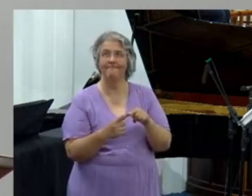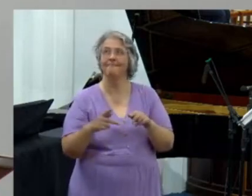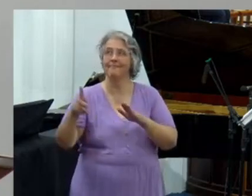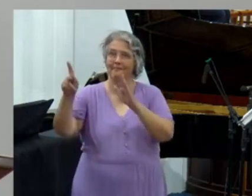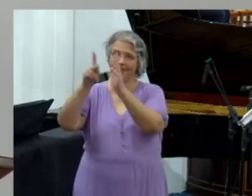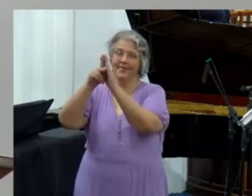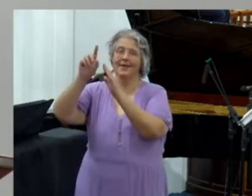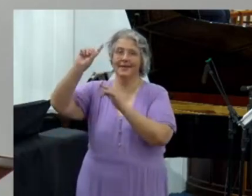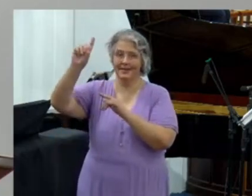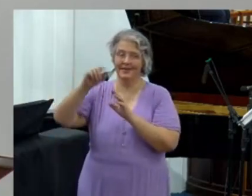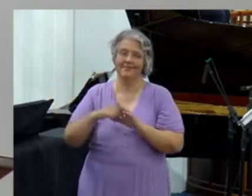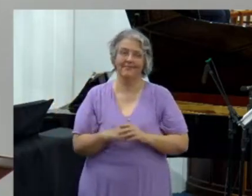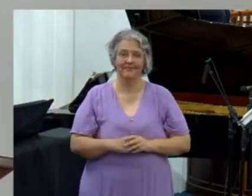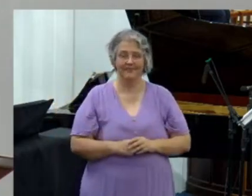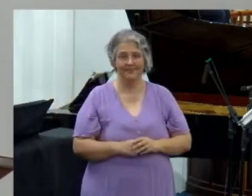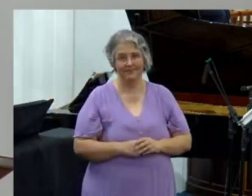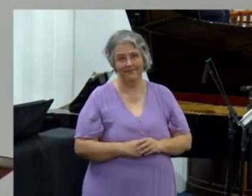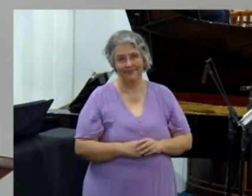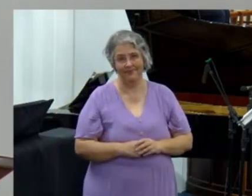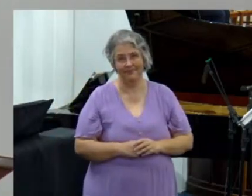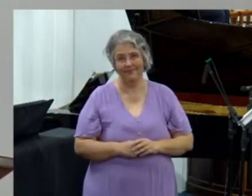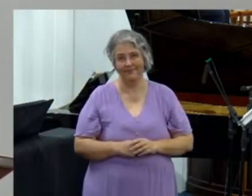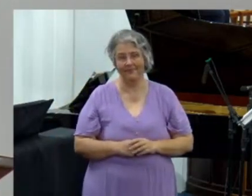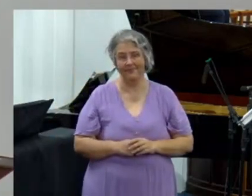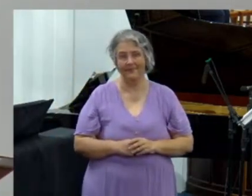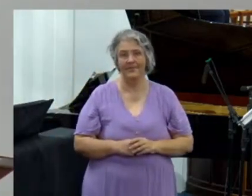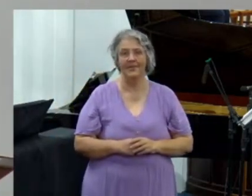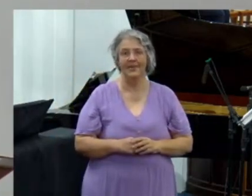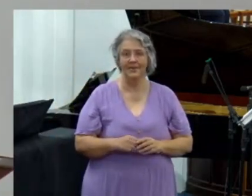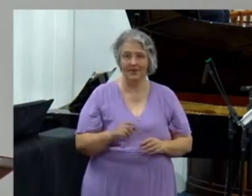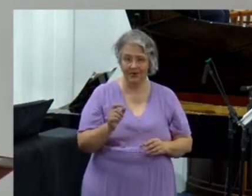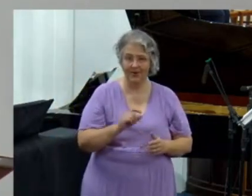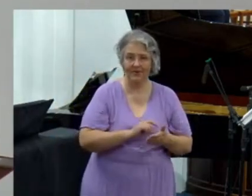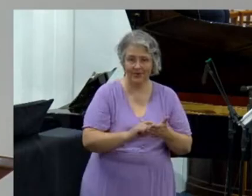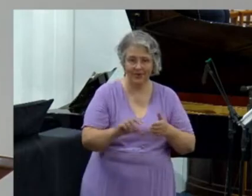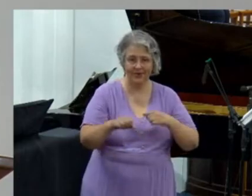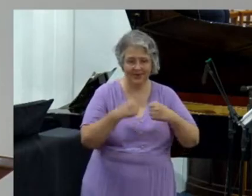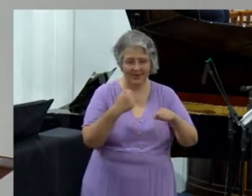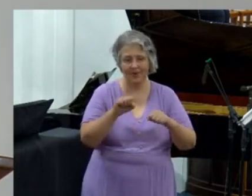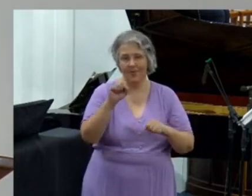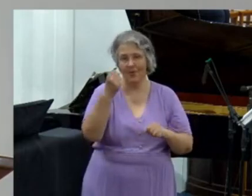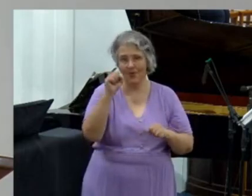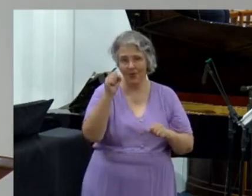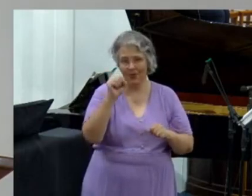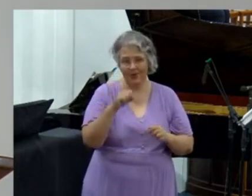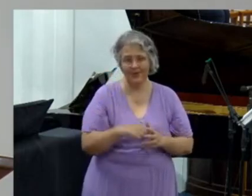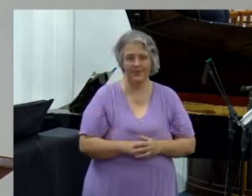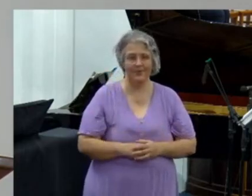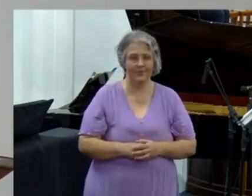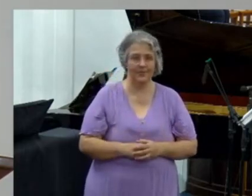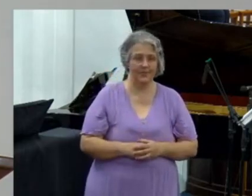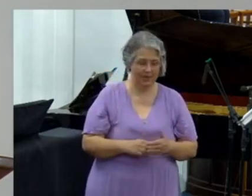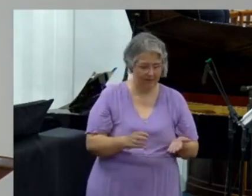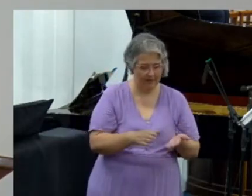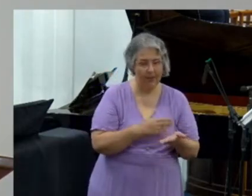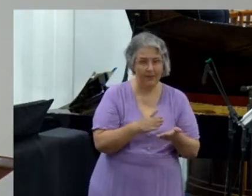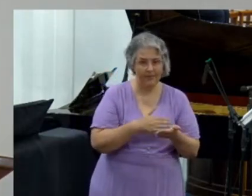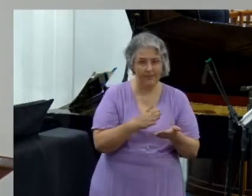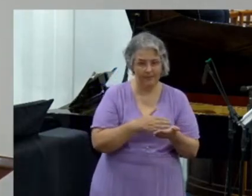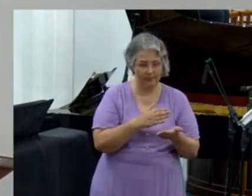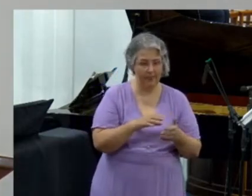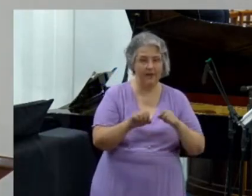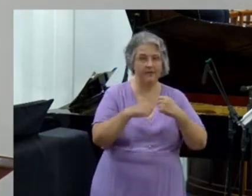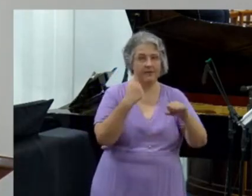ele. Justamente nesta citação do Salmo 8. Volte lá para o Salmo 8, abra lá